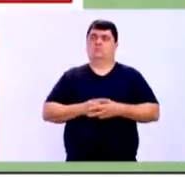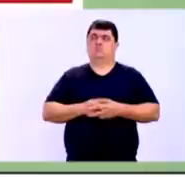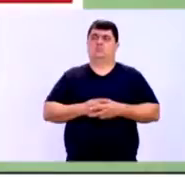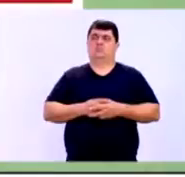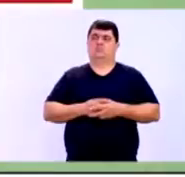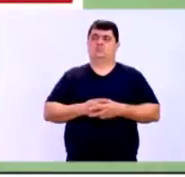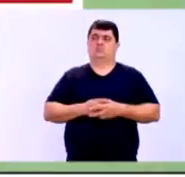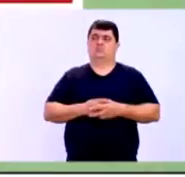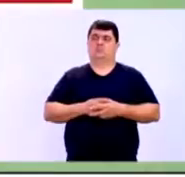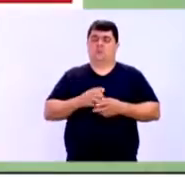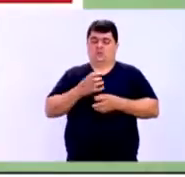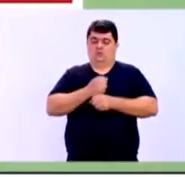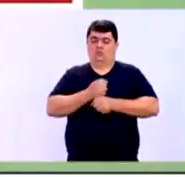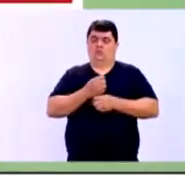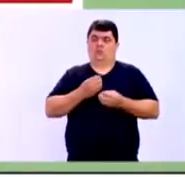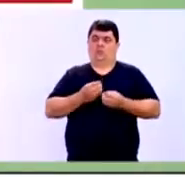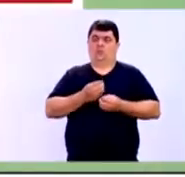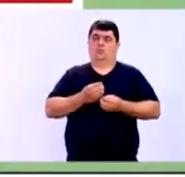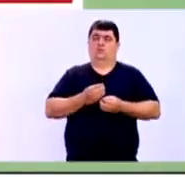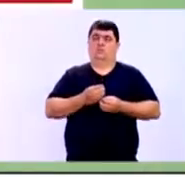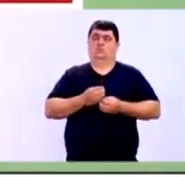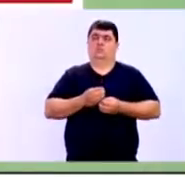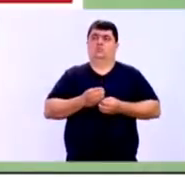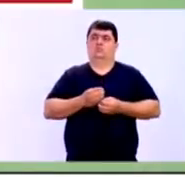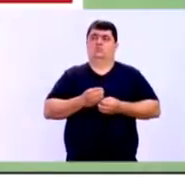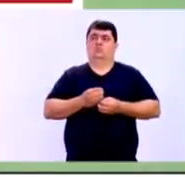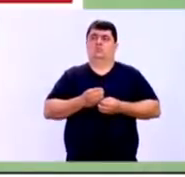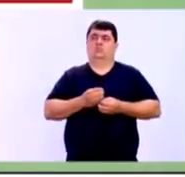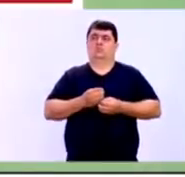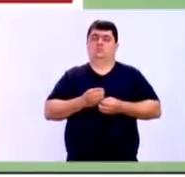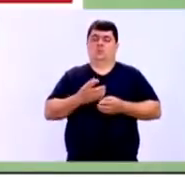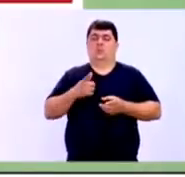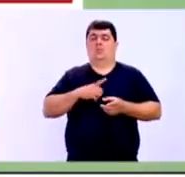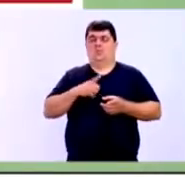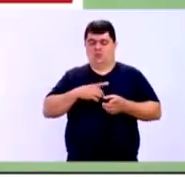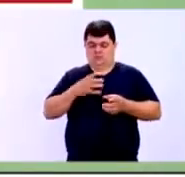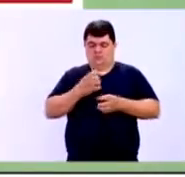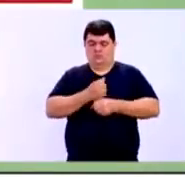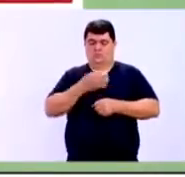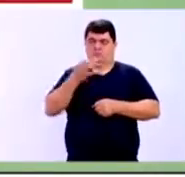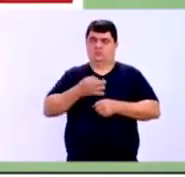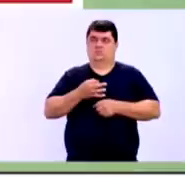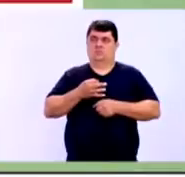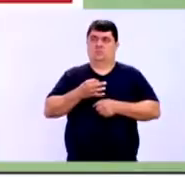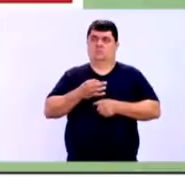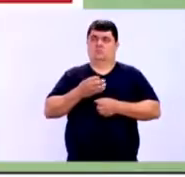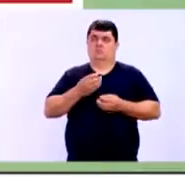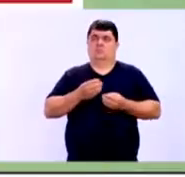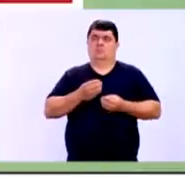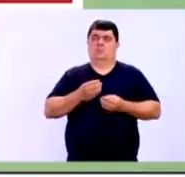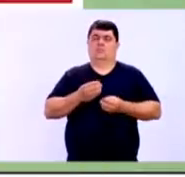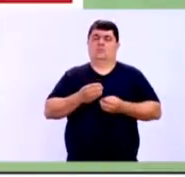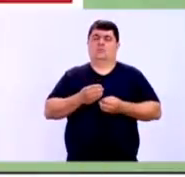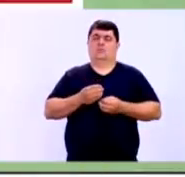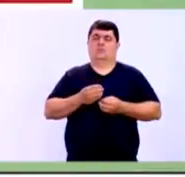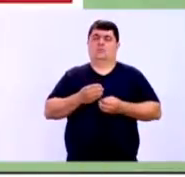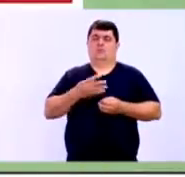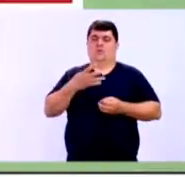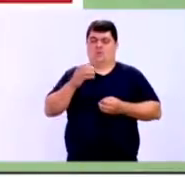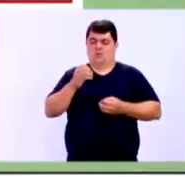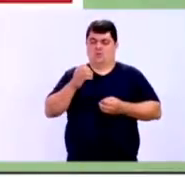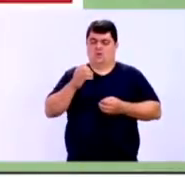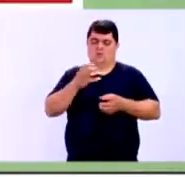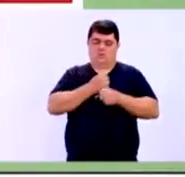está separado, está junto. Exatamente, ela está junto. O que houve aqui? 40